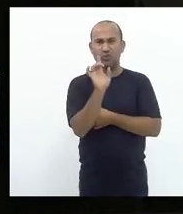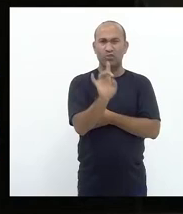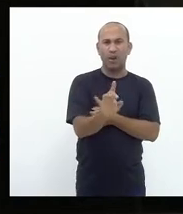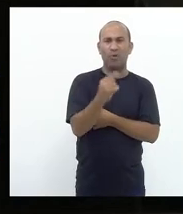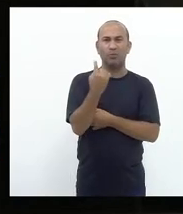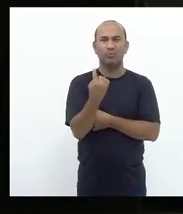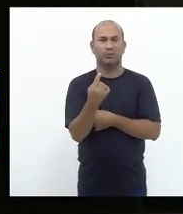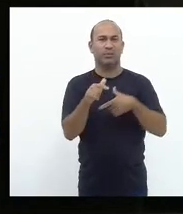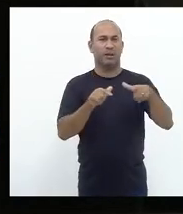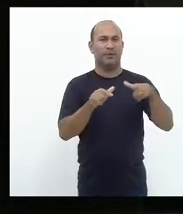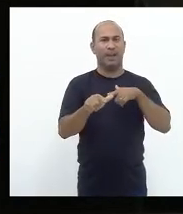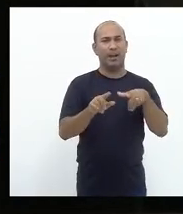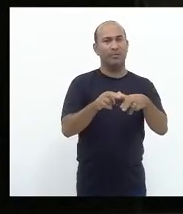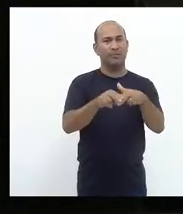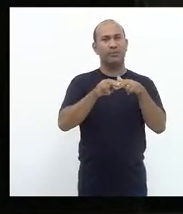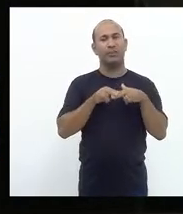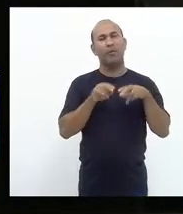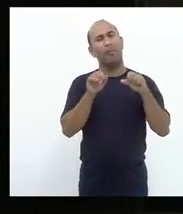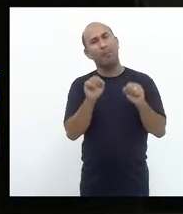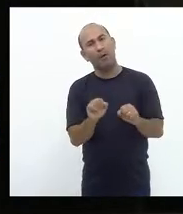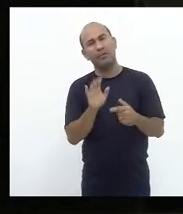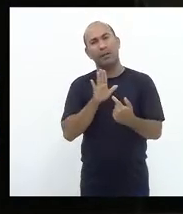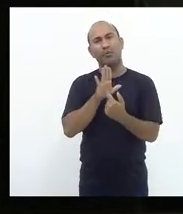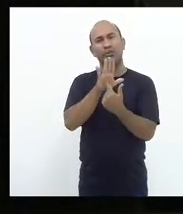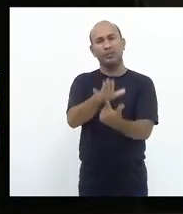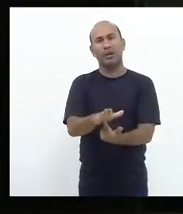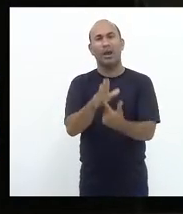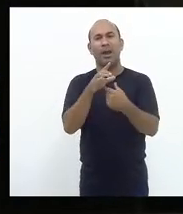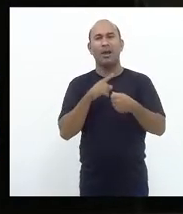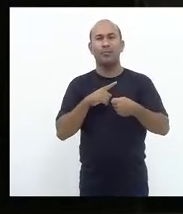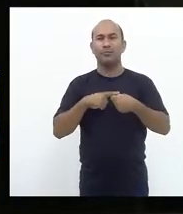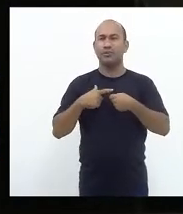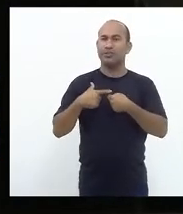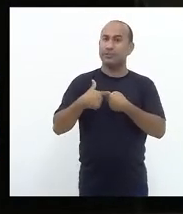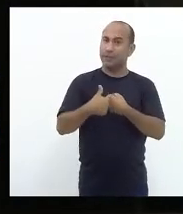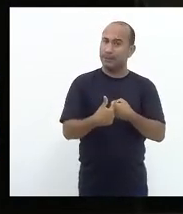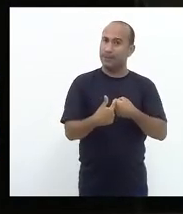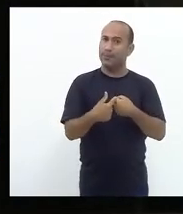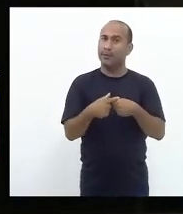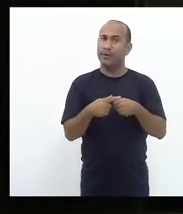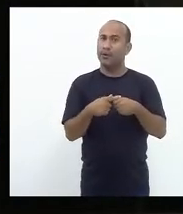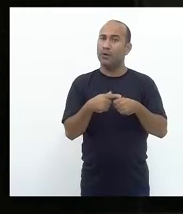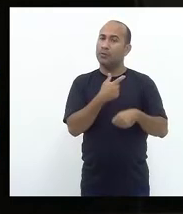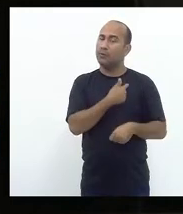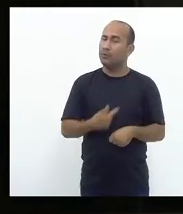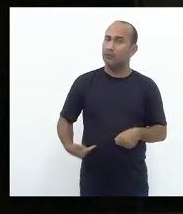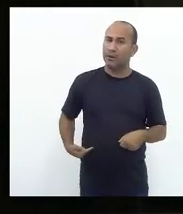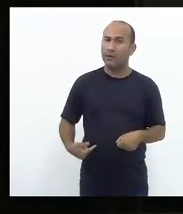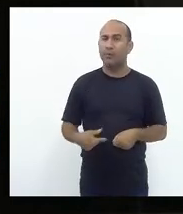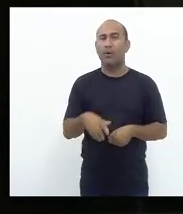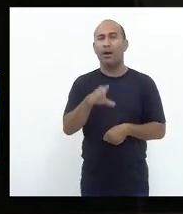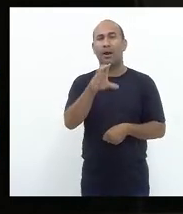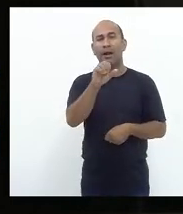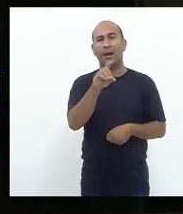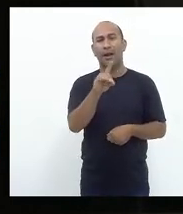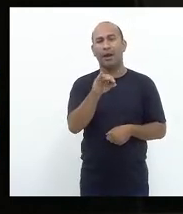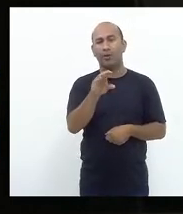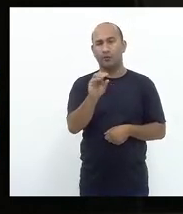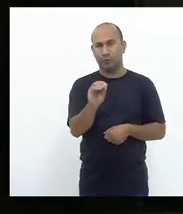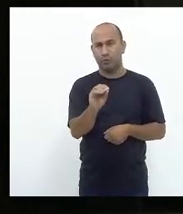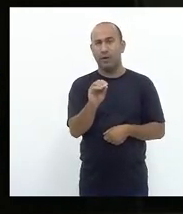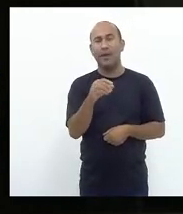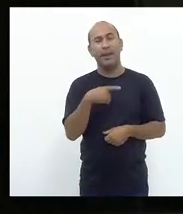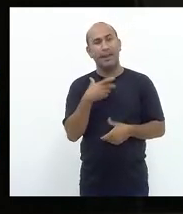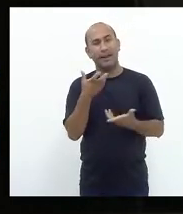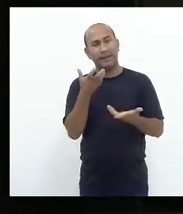trabalho que talvez possa estar sendo demonstrado para os municípios do governador Cláudio Castro. Ele contou muito